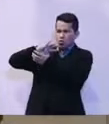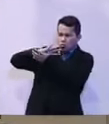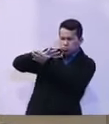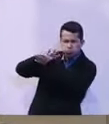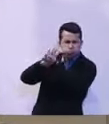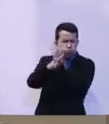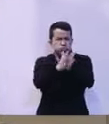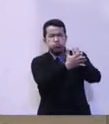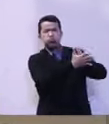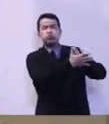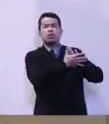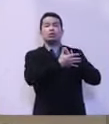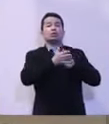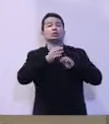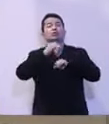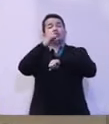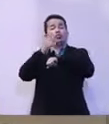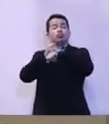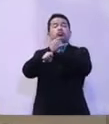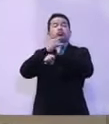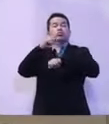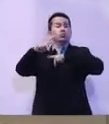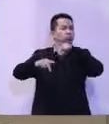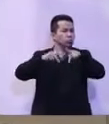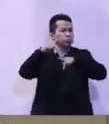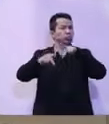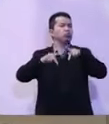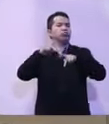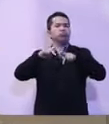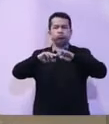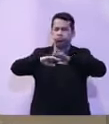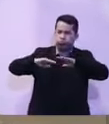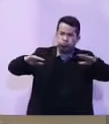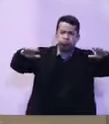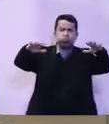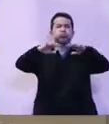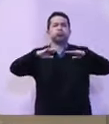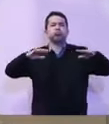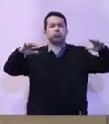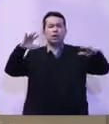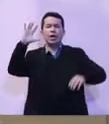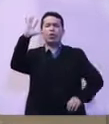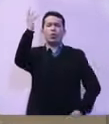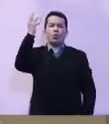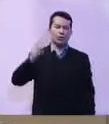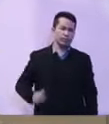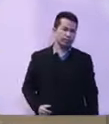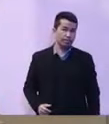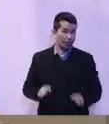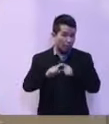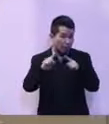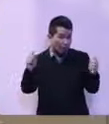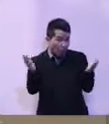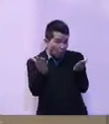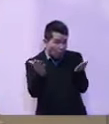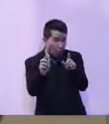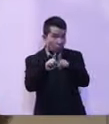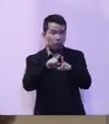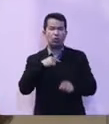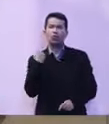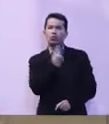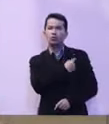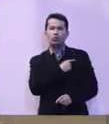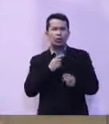que havia naquele momento uma salvação terrena que Deus estava dando, uma intervenção, algo tremendo de